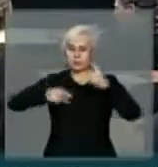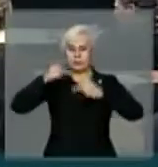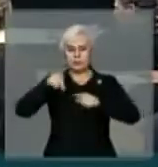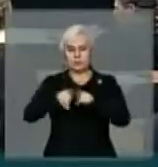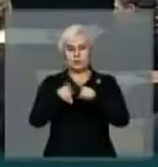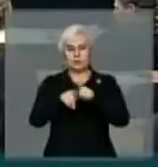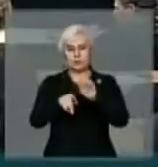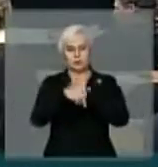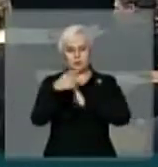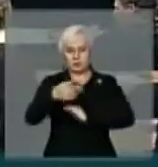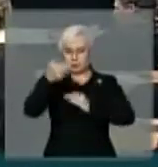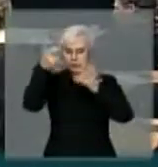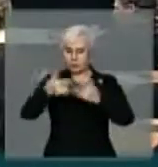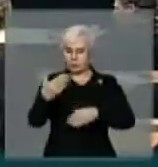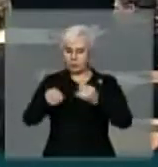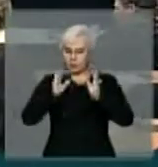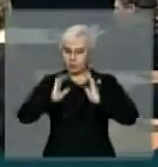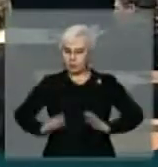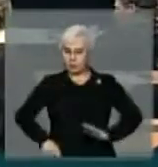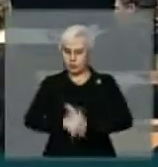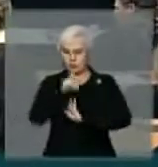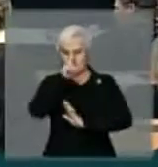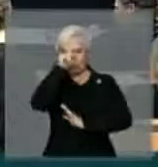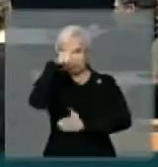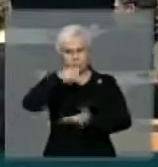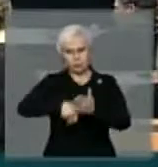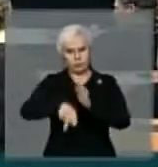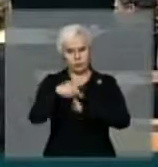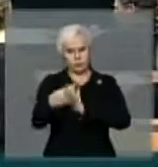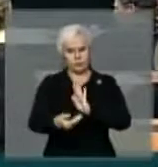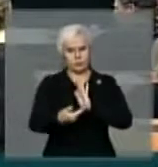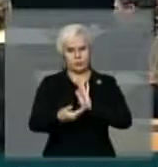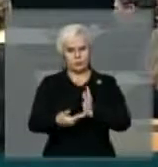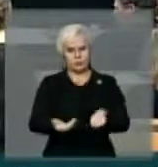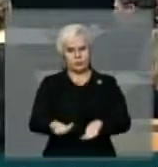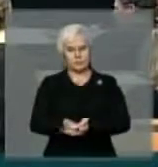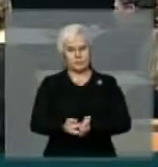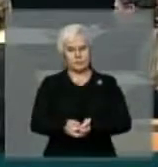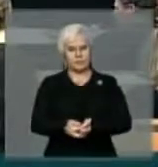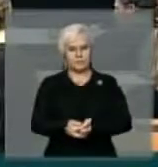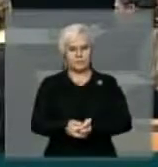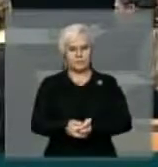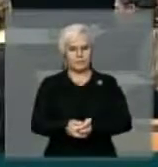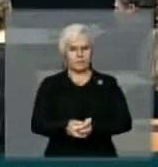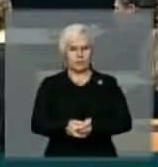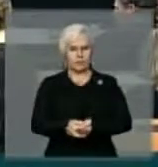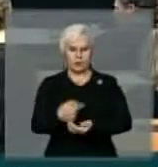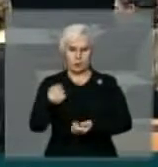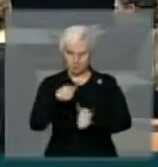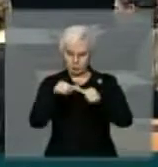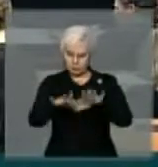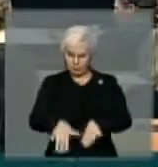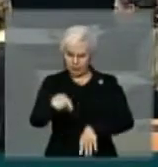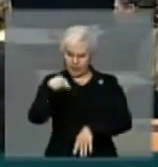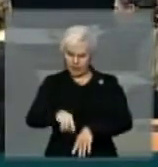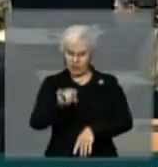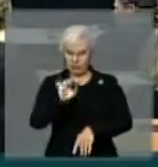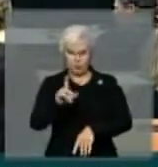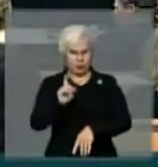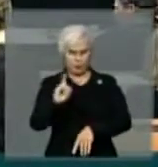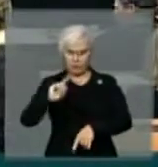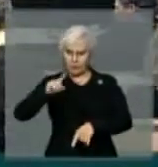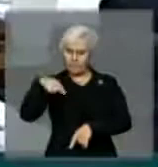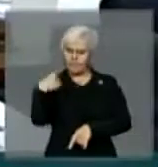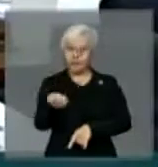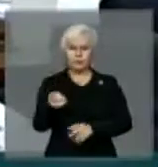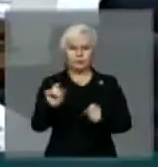sua prerrogativa como cidadão fonte do poder. Então é um pouco isso, eu acho que não vamos ficar só nisso. O passo seguinte é a